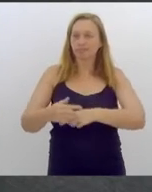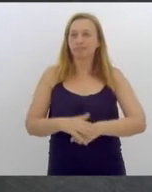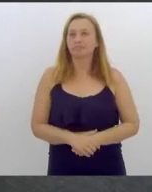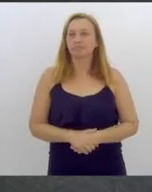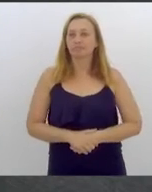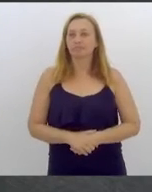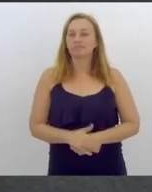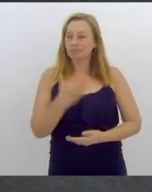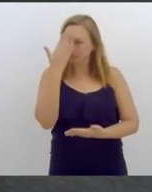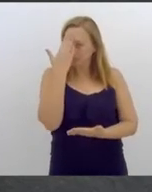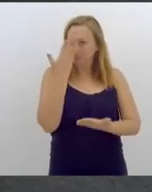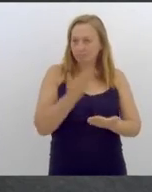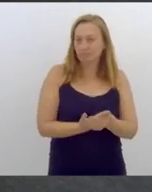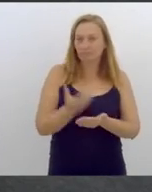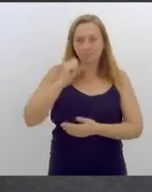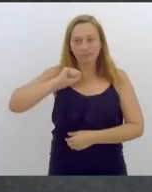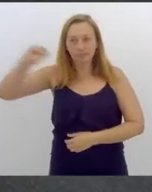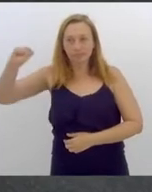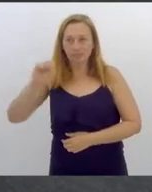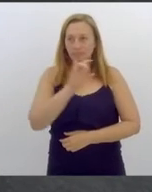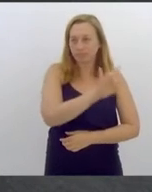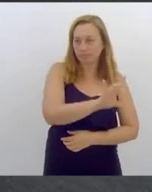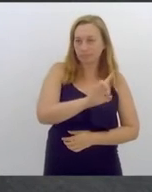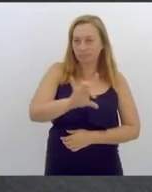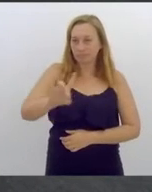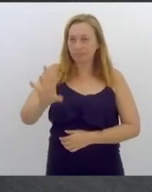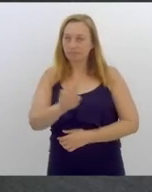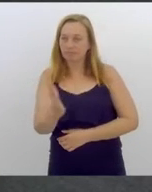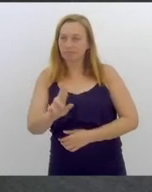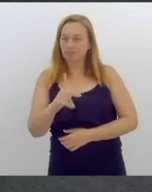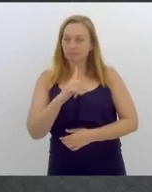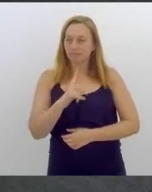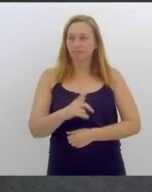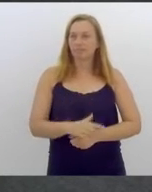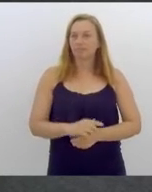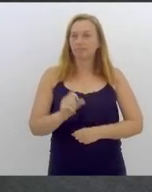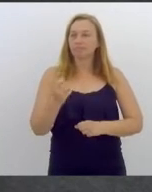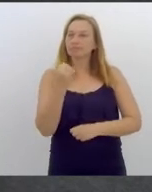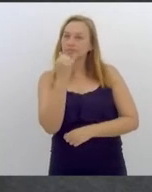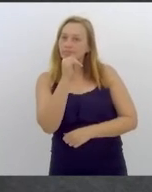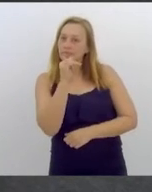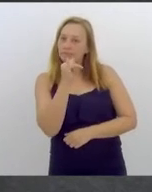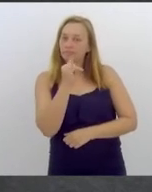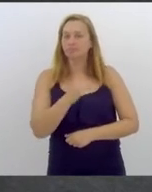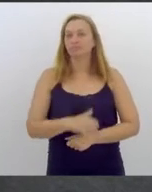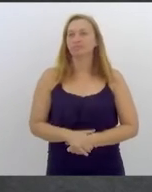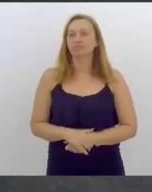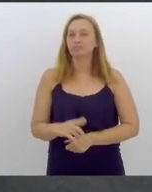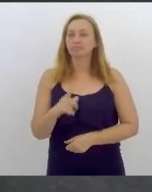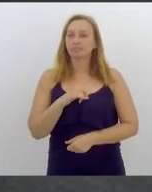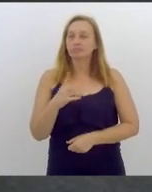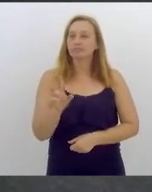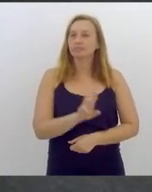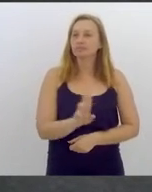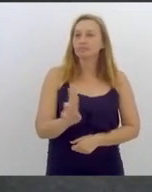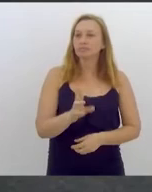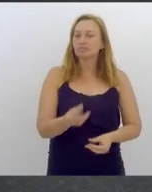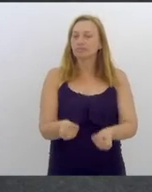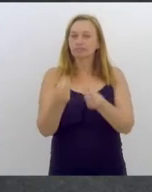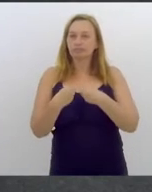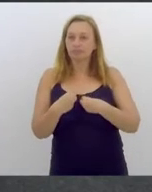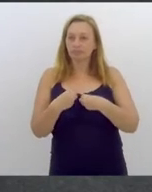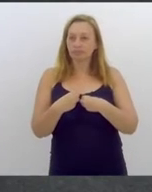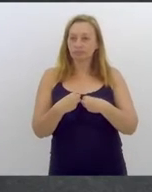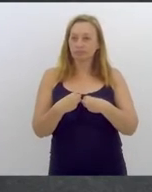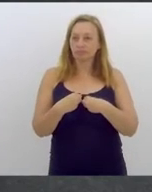acredito no Axé que cada nome carrega consigo na o dia que é ter ter um nome que lhe foi dado durante